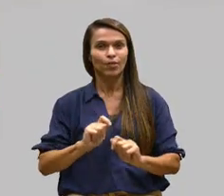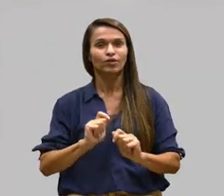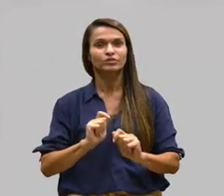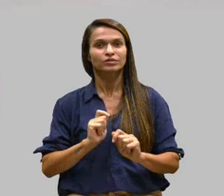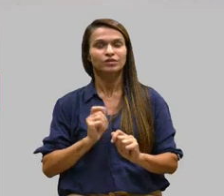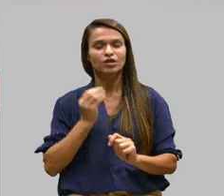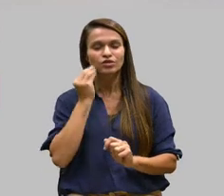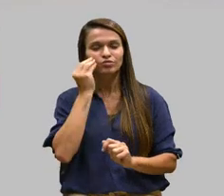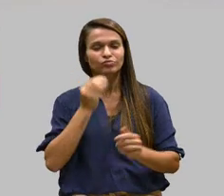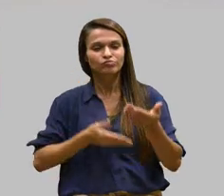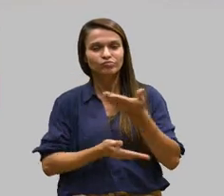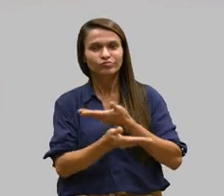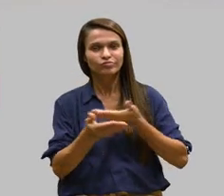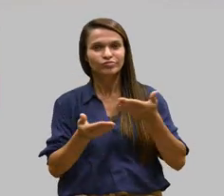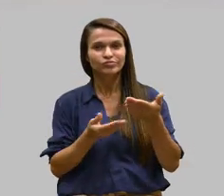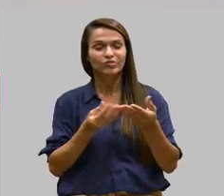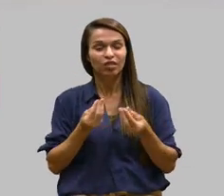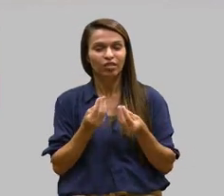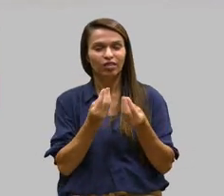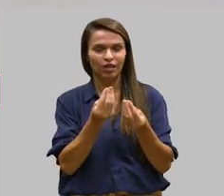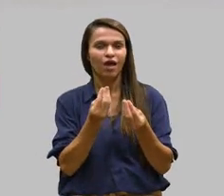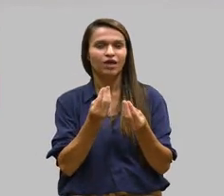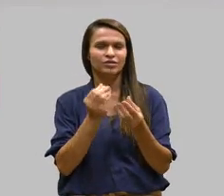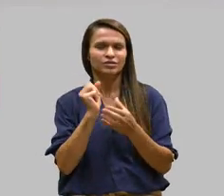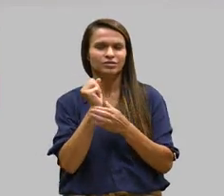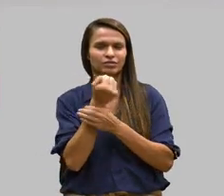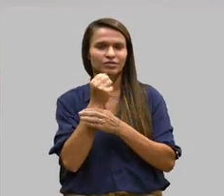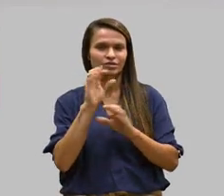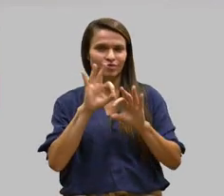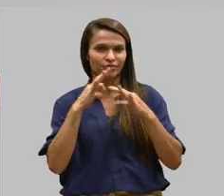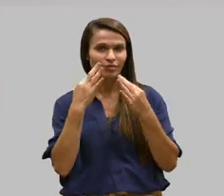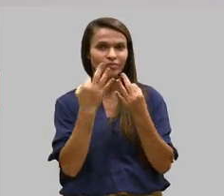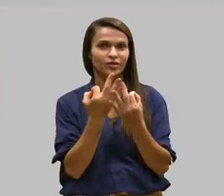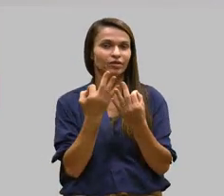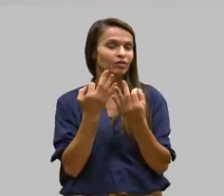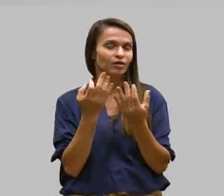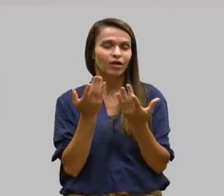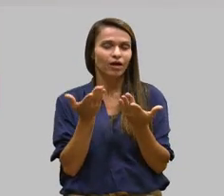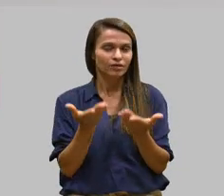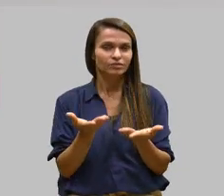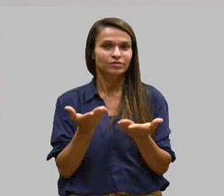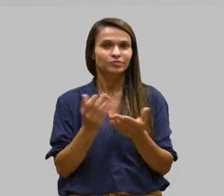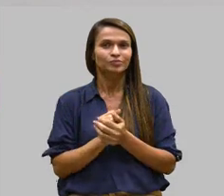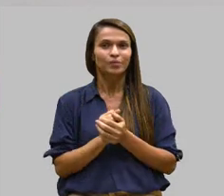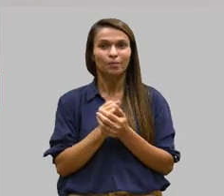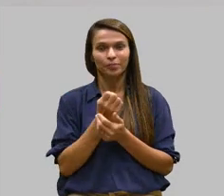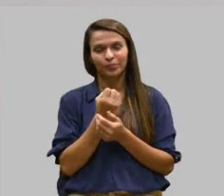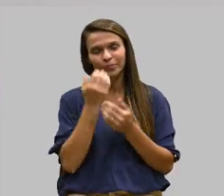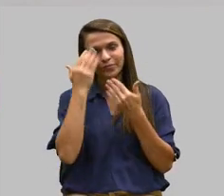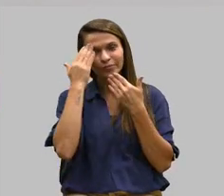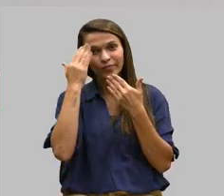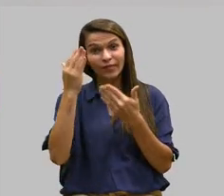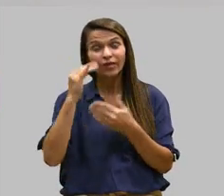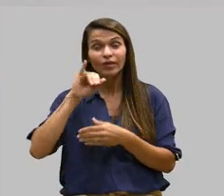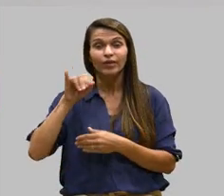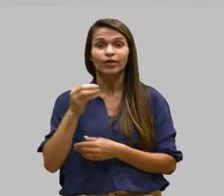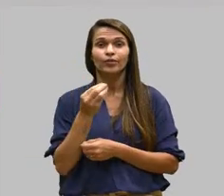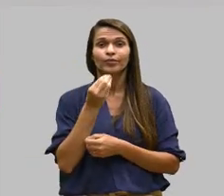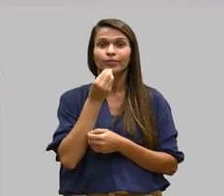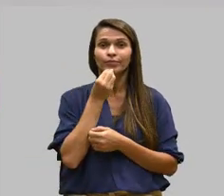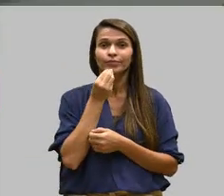para as famílias essa segurança toda para eles né então a gente é isso aí tá bom obrigado pela oportunidade